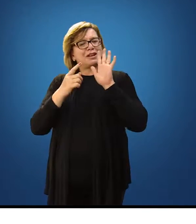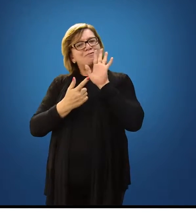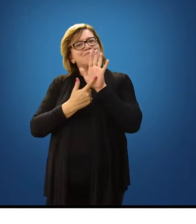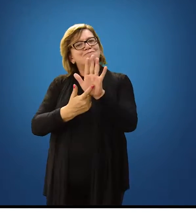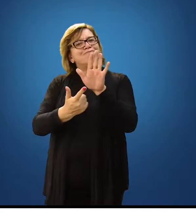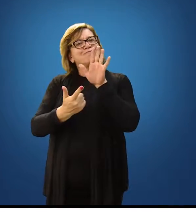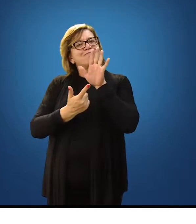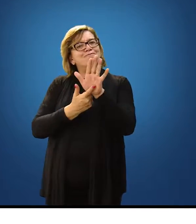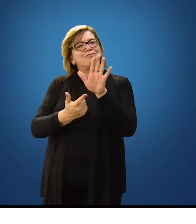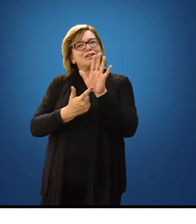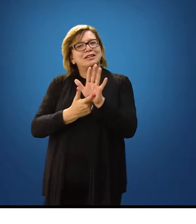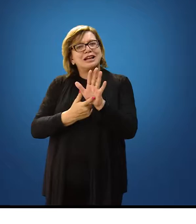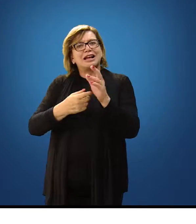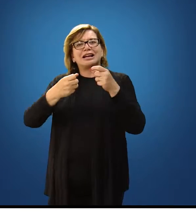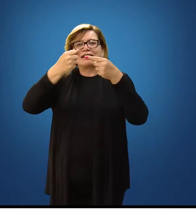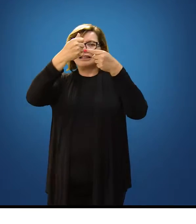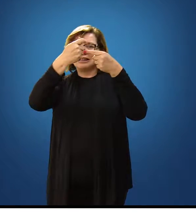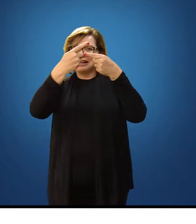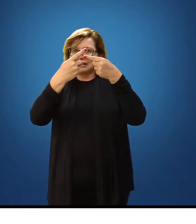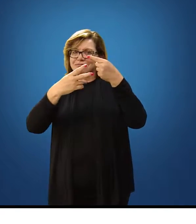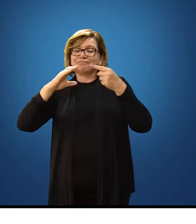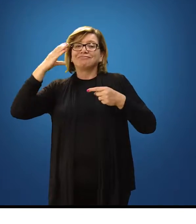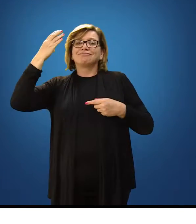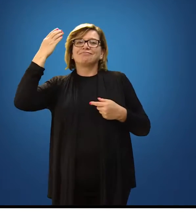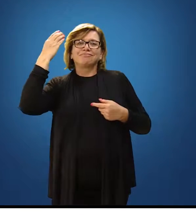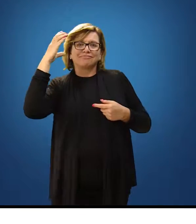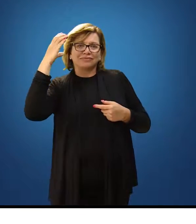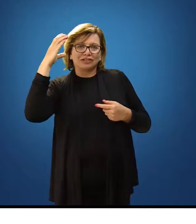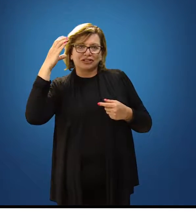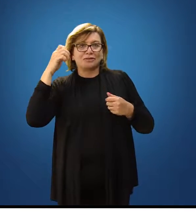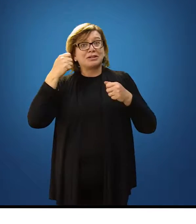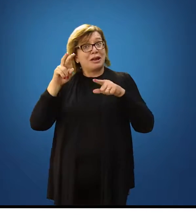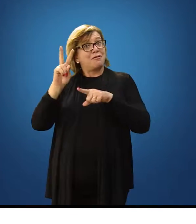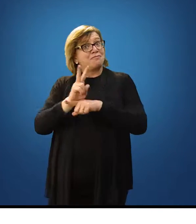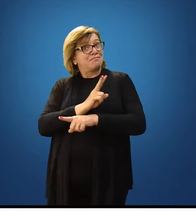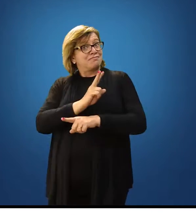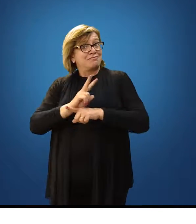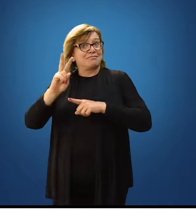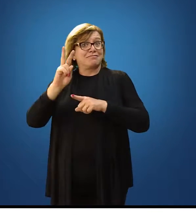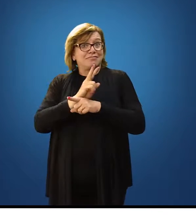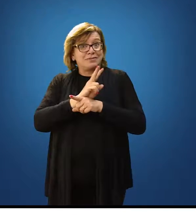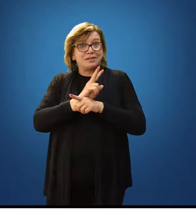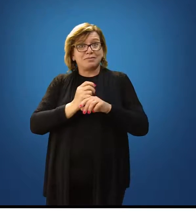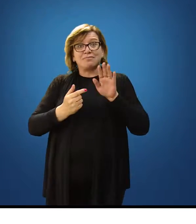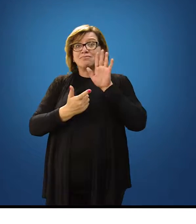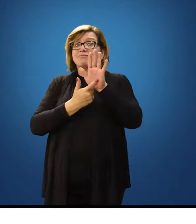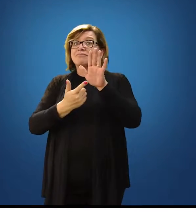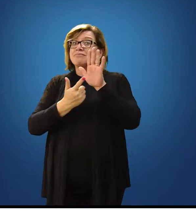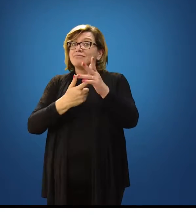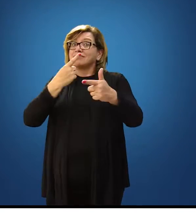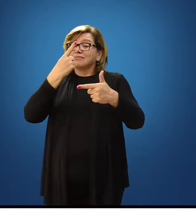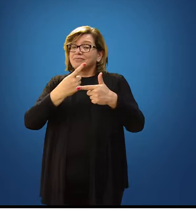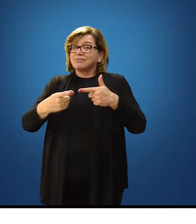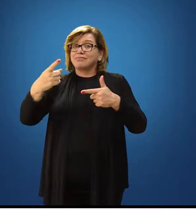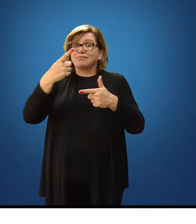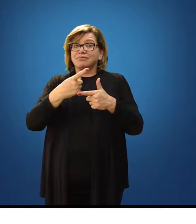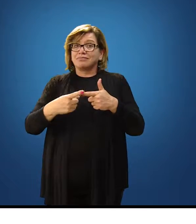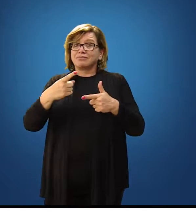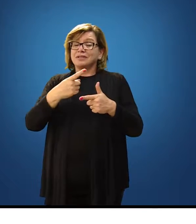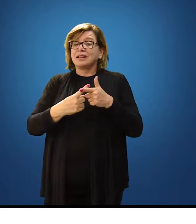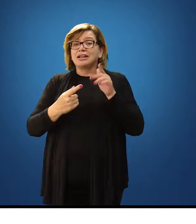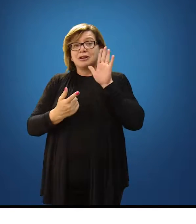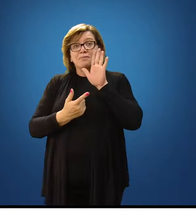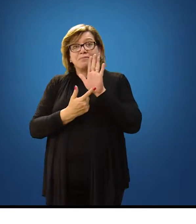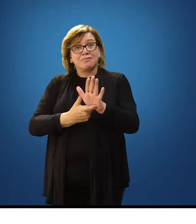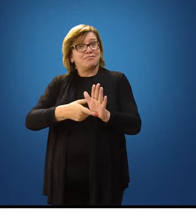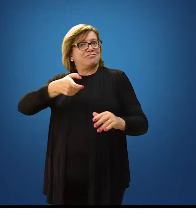expresso dentro de algumas características científicas. Então, tomar o cuidado para expressar esse problema e que ele reflita